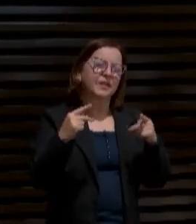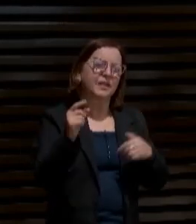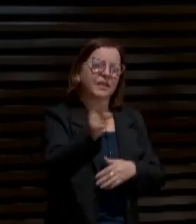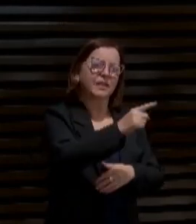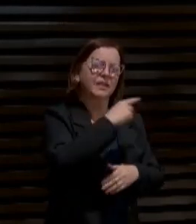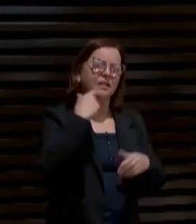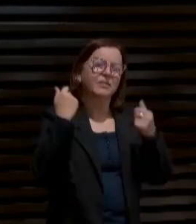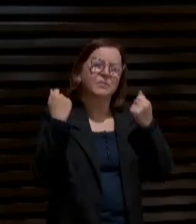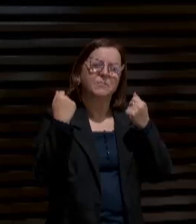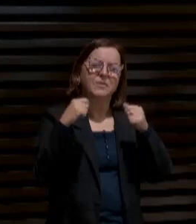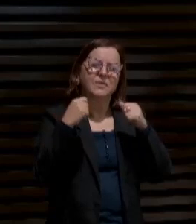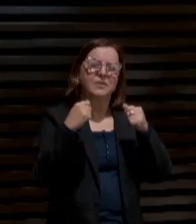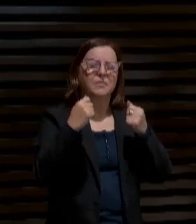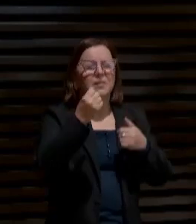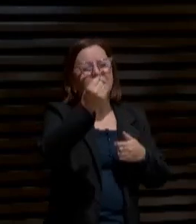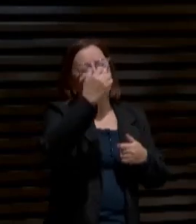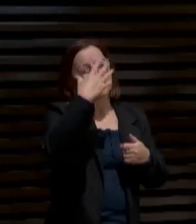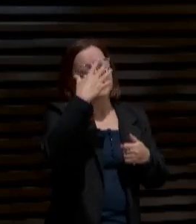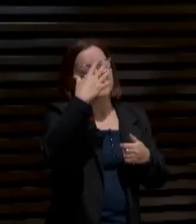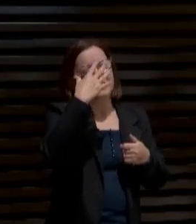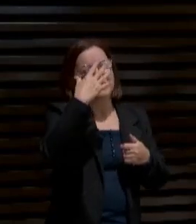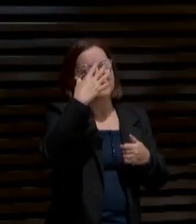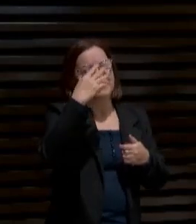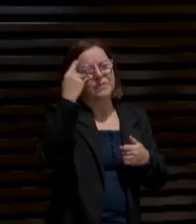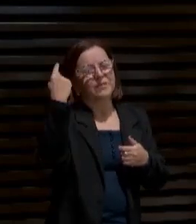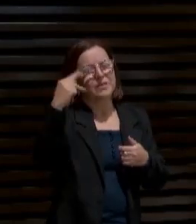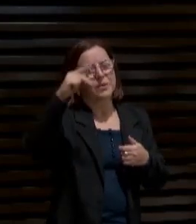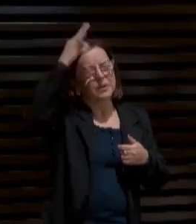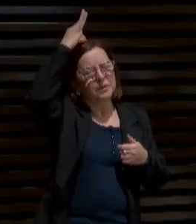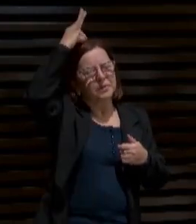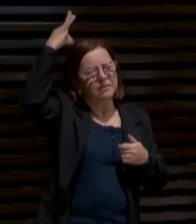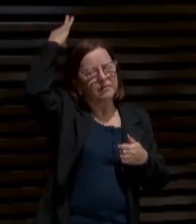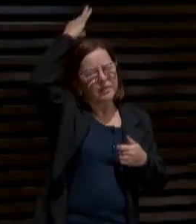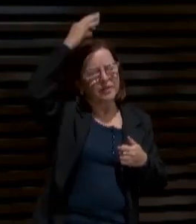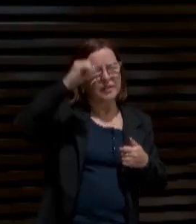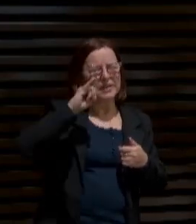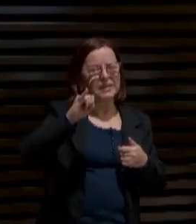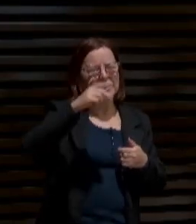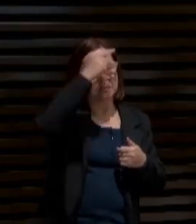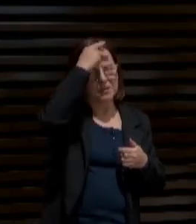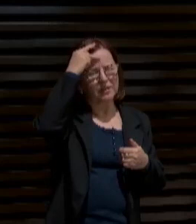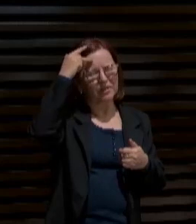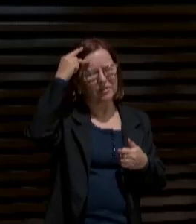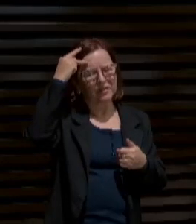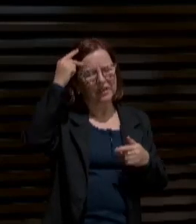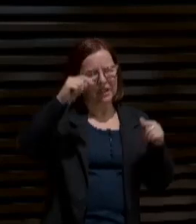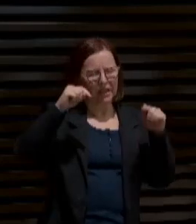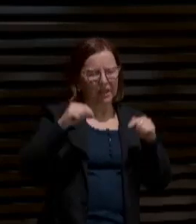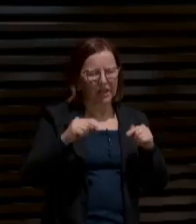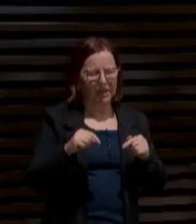senhor de receber a revelação do teu santo espírito e se alguém aqui ainda é senhor que está